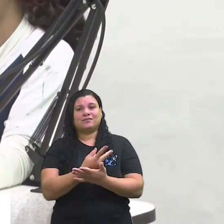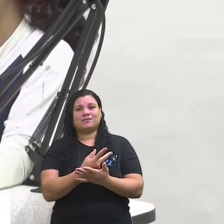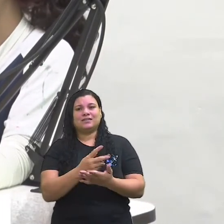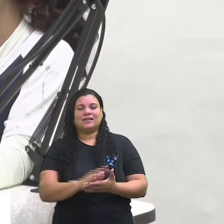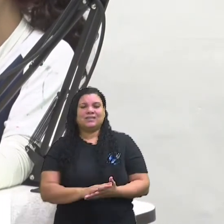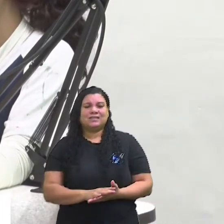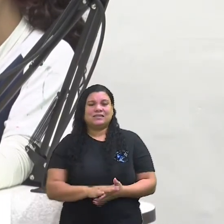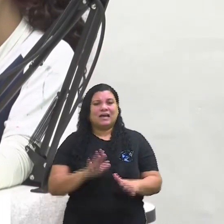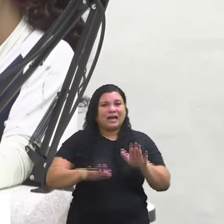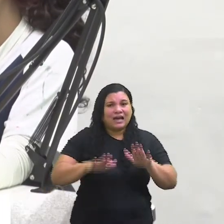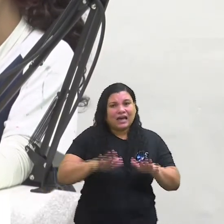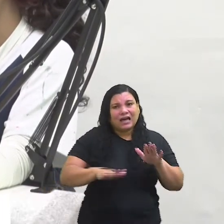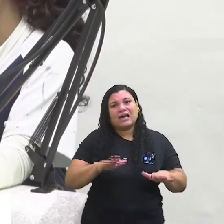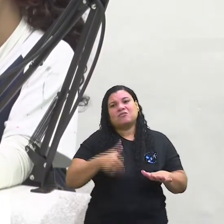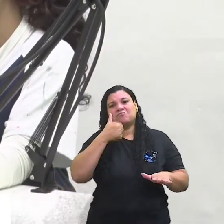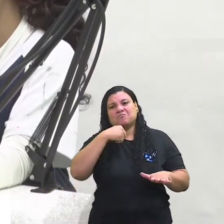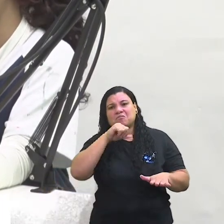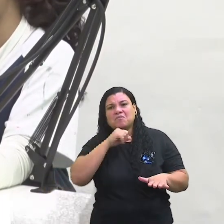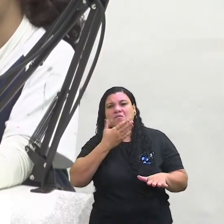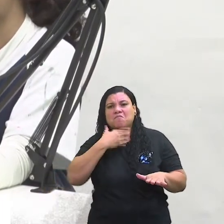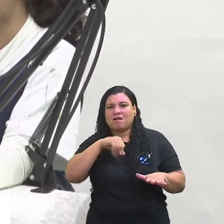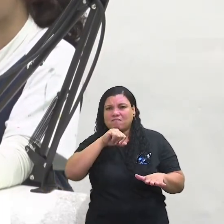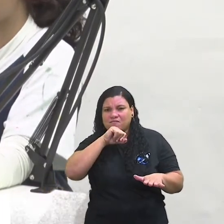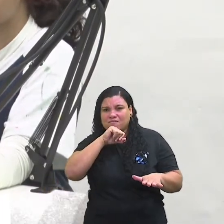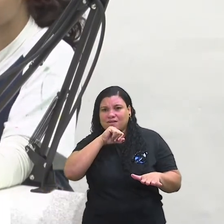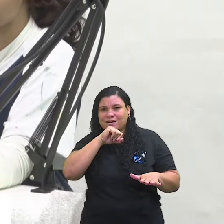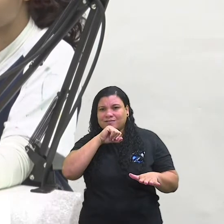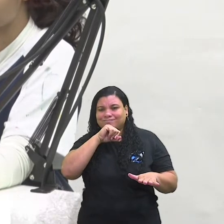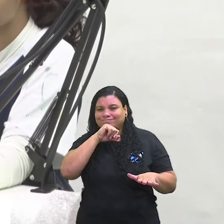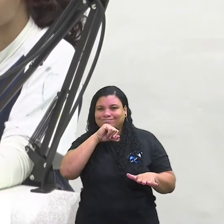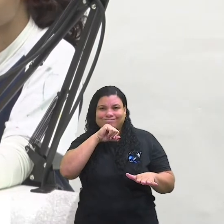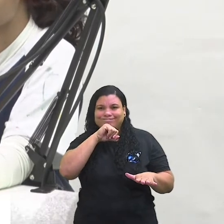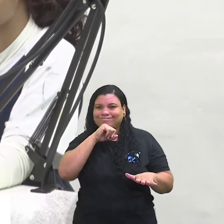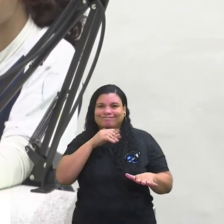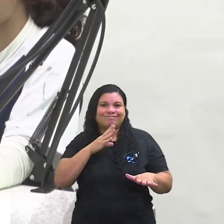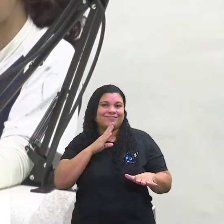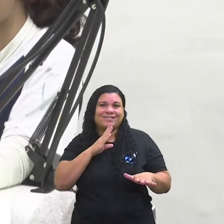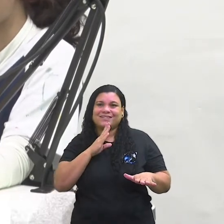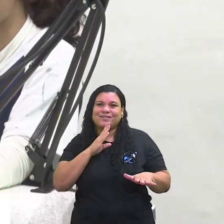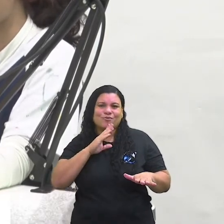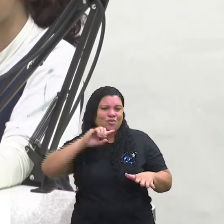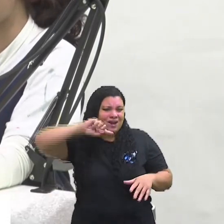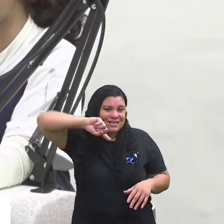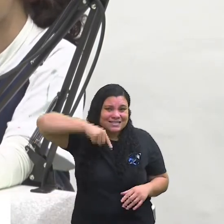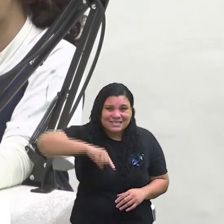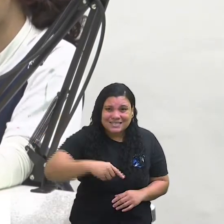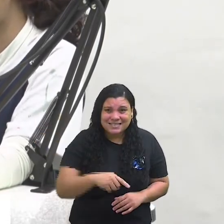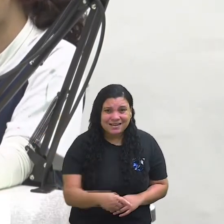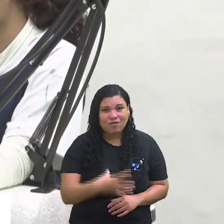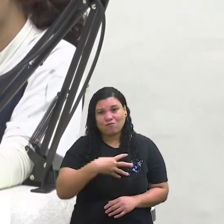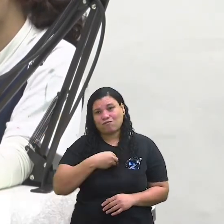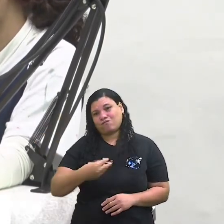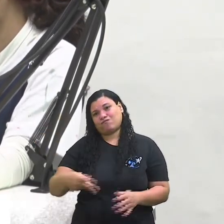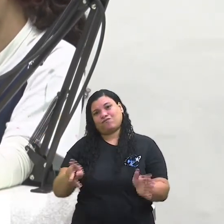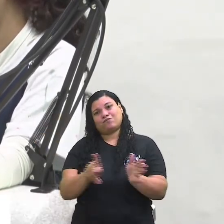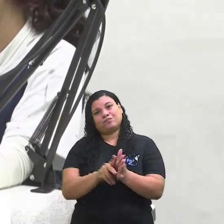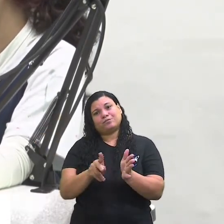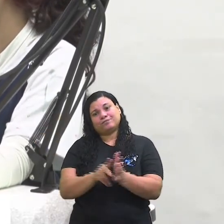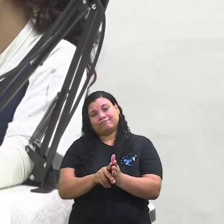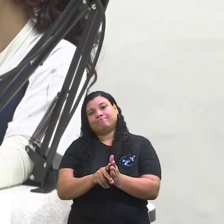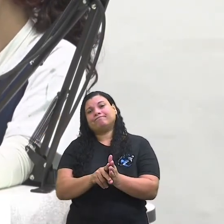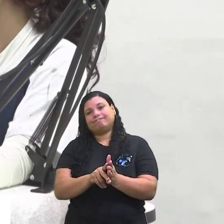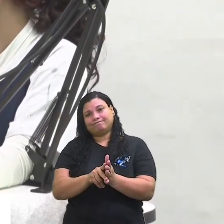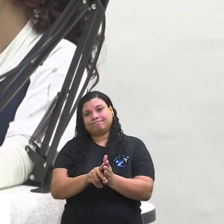não compreende que da forma que ele está criando ali, pode ser prejudicial para aquilo